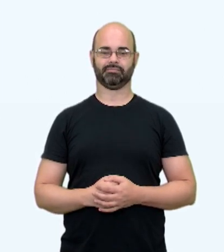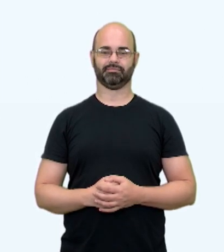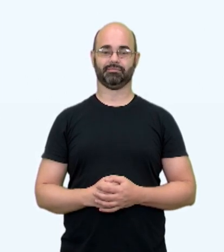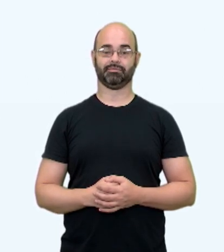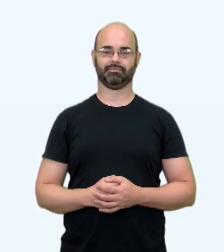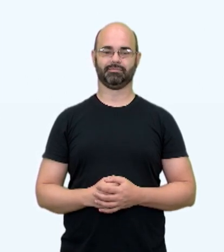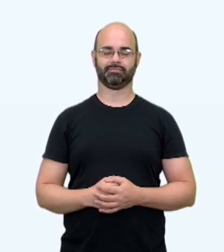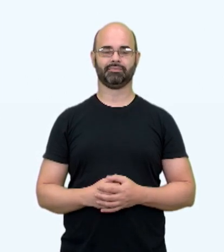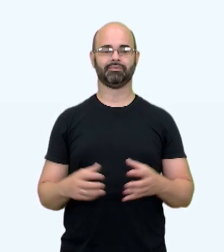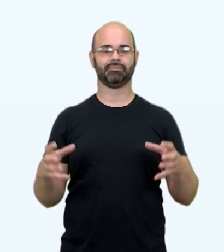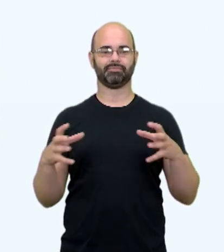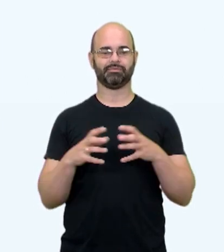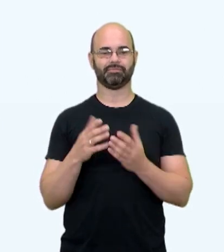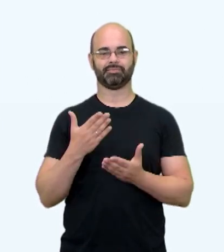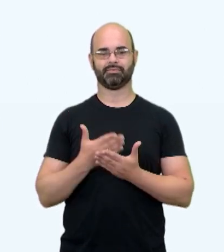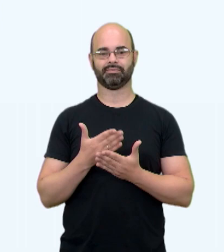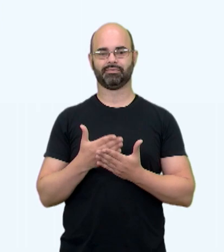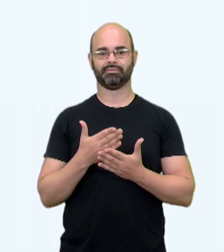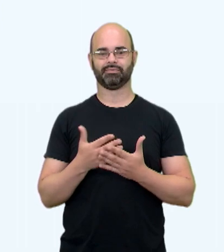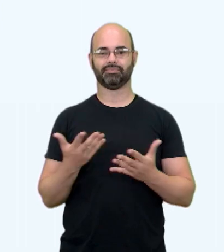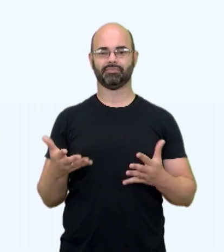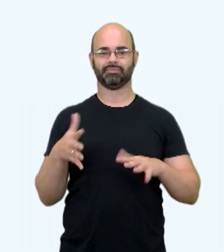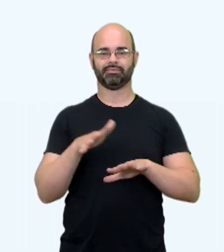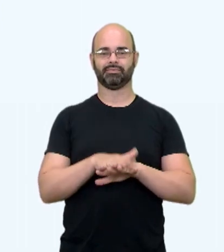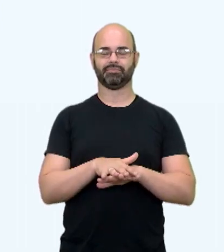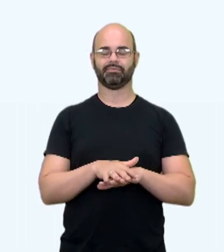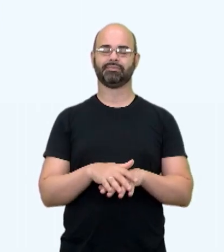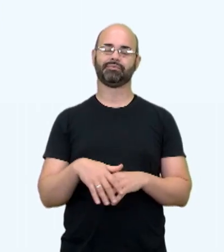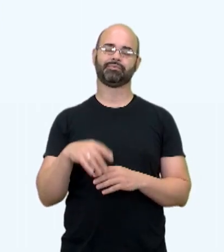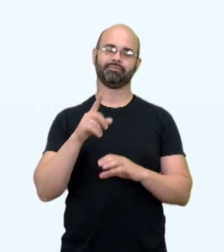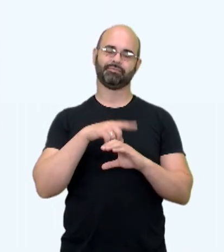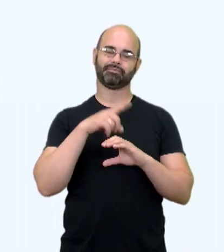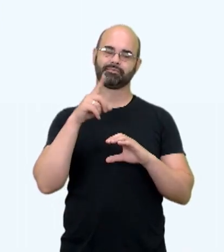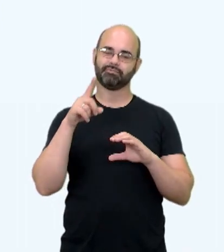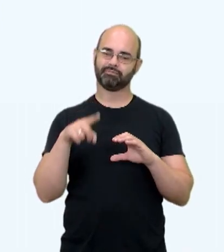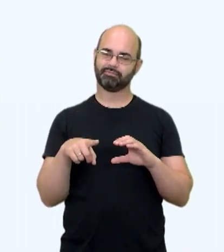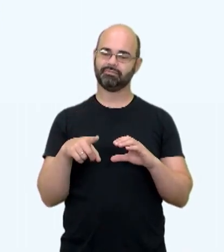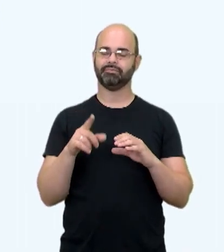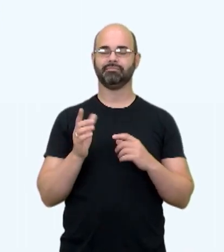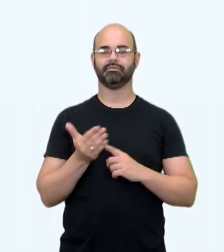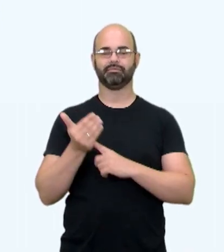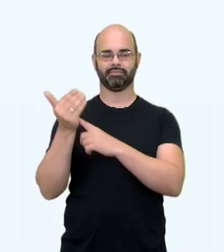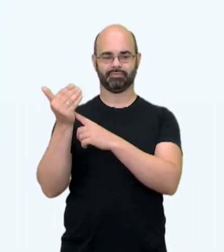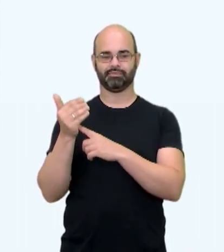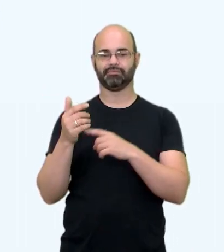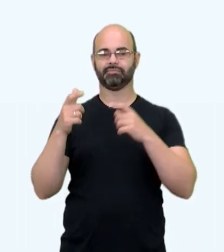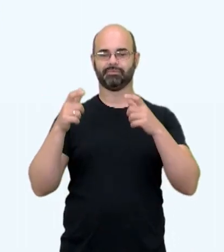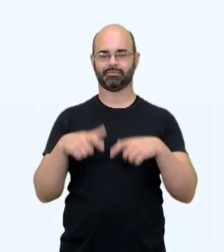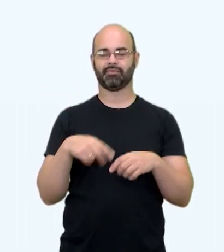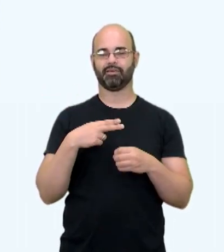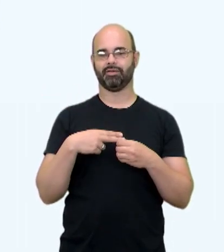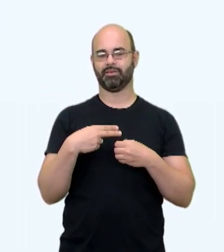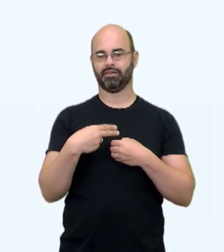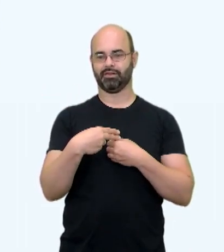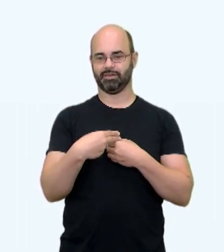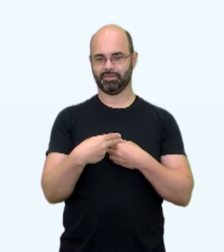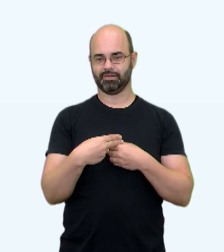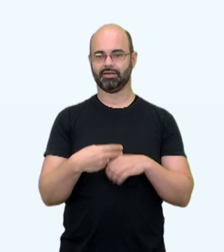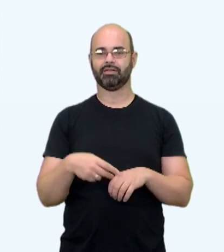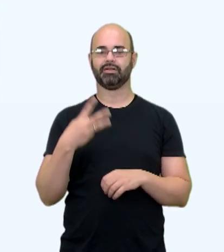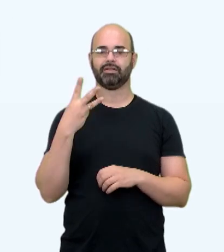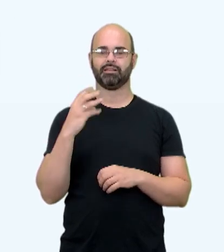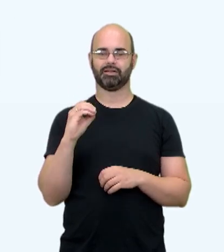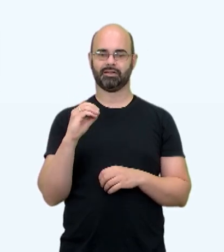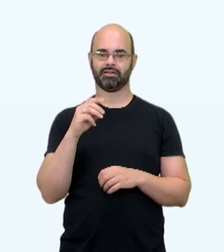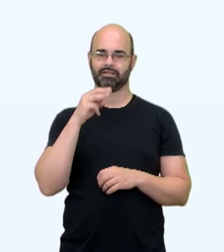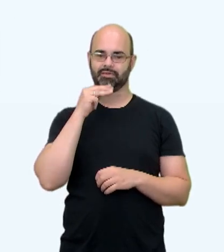O Grupo de Estudos Interdisciplinares em Ciência e Tecnologia do Instituto de Geociências da Unicamp realizou em 30 de março